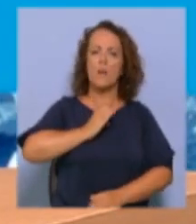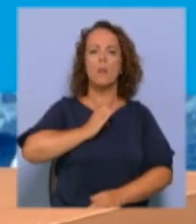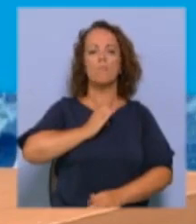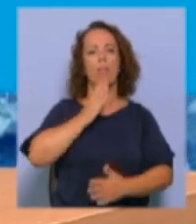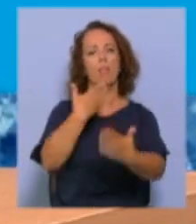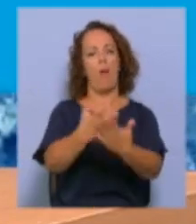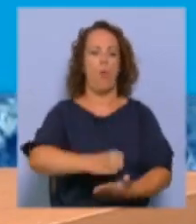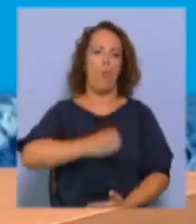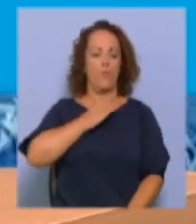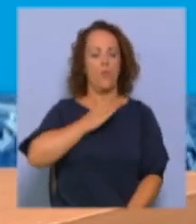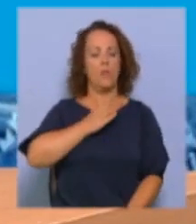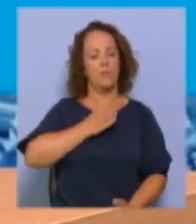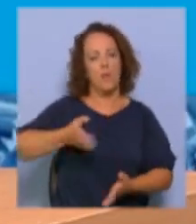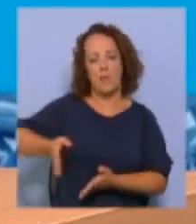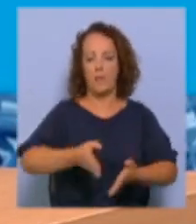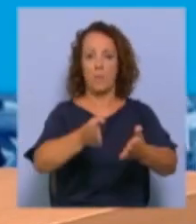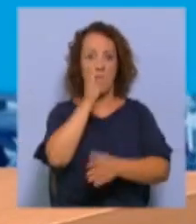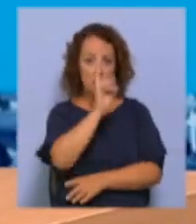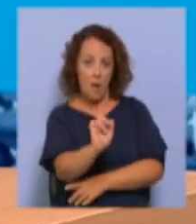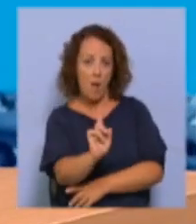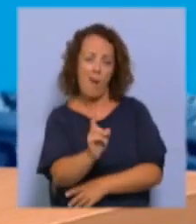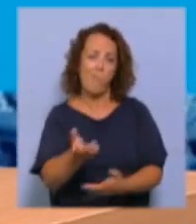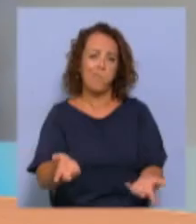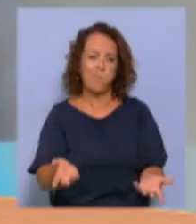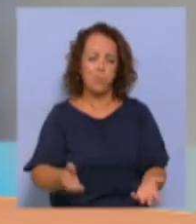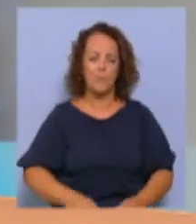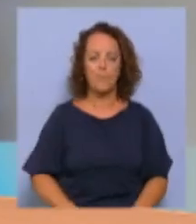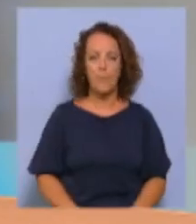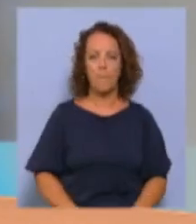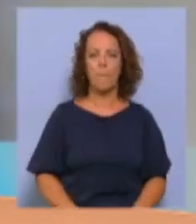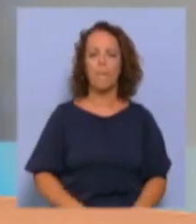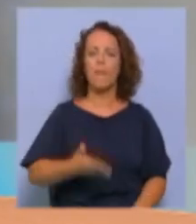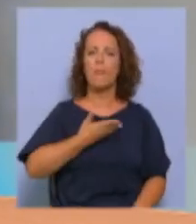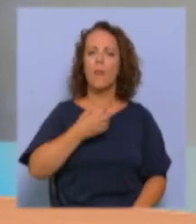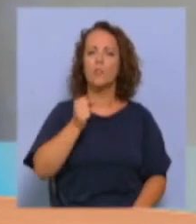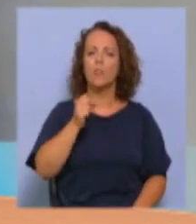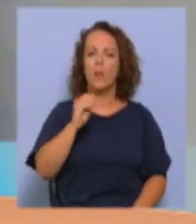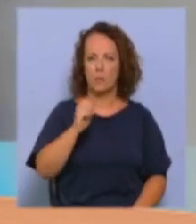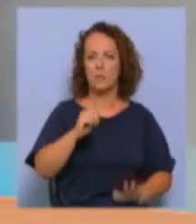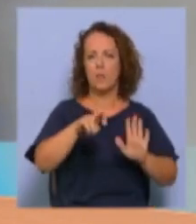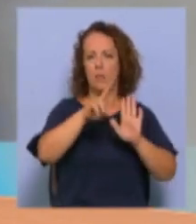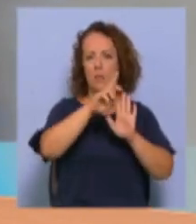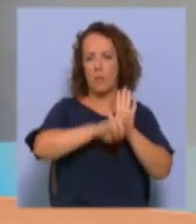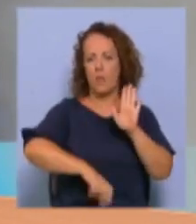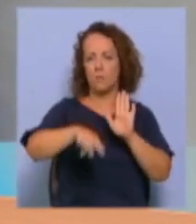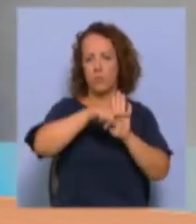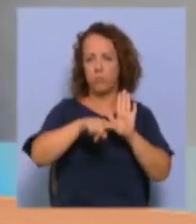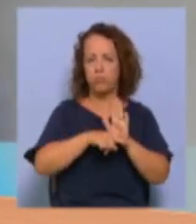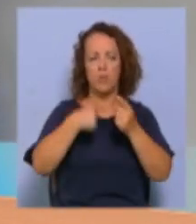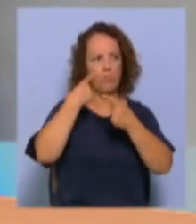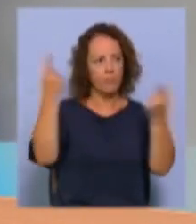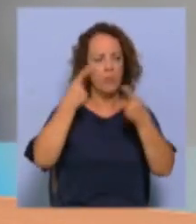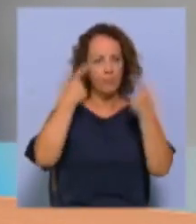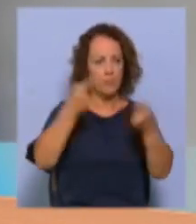confiada a fazermos esse caminho, porque senão não vamos fazer... As normas da DGS têm chegado em tempo útil ou de forma clara